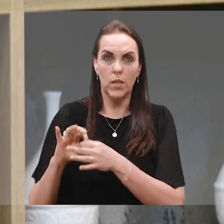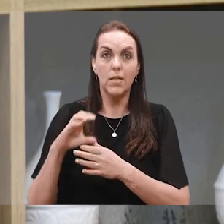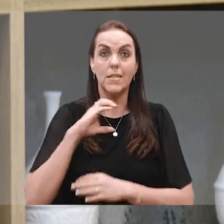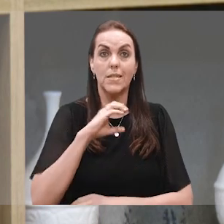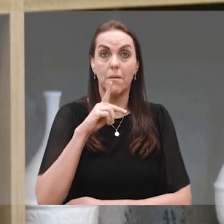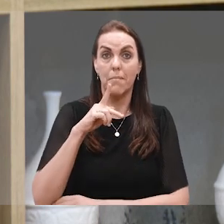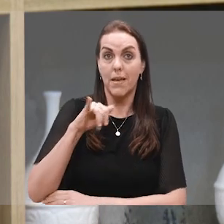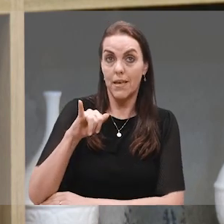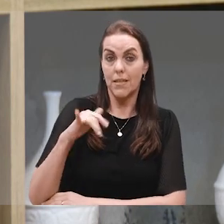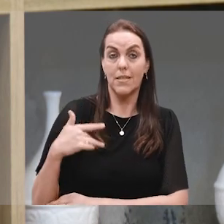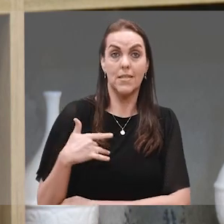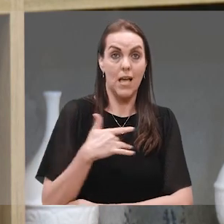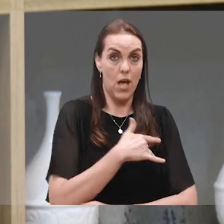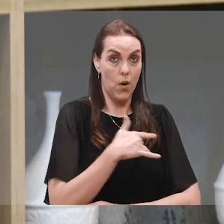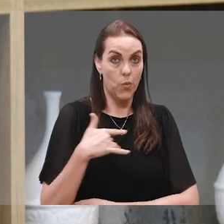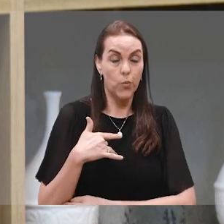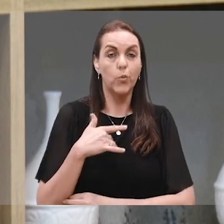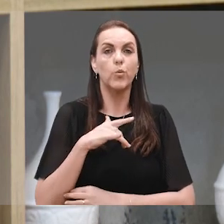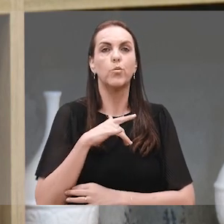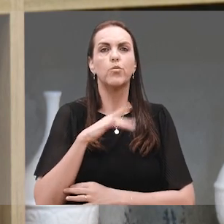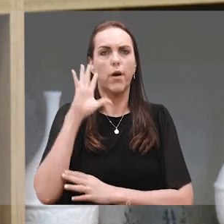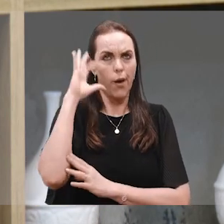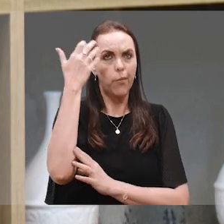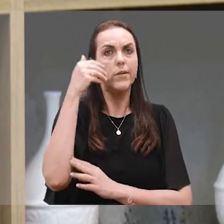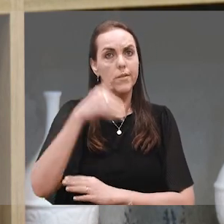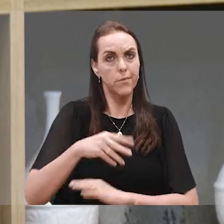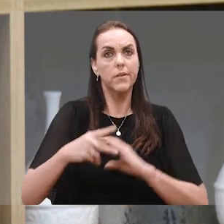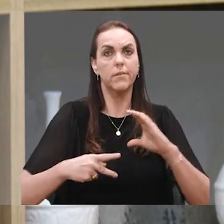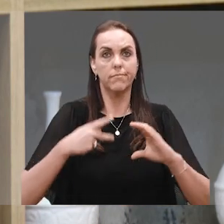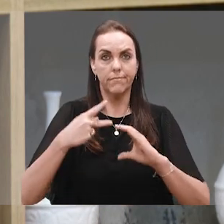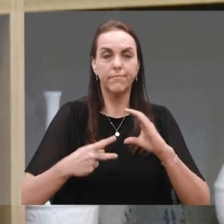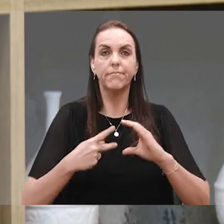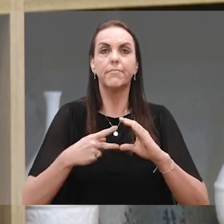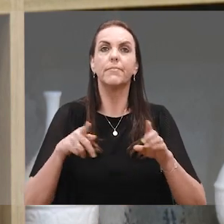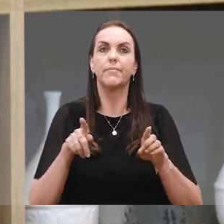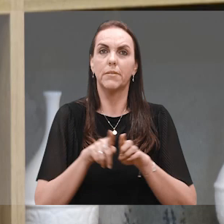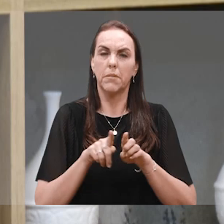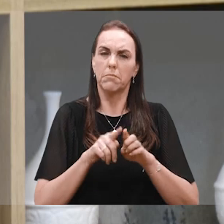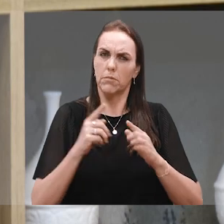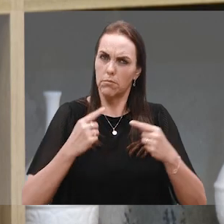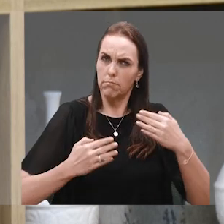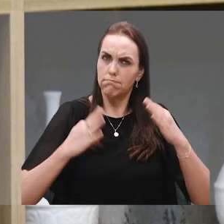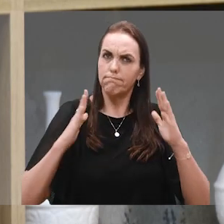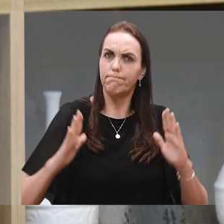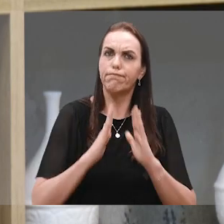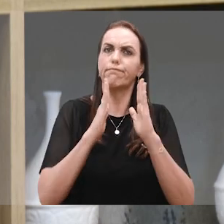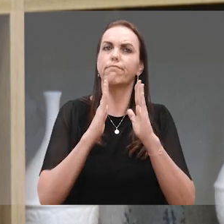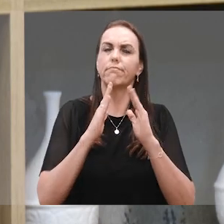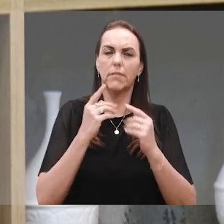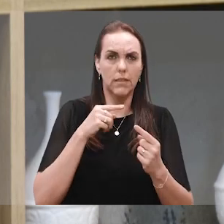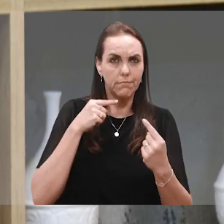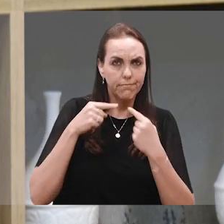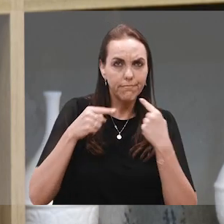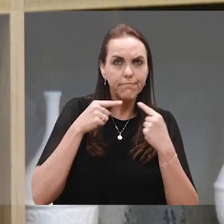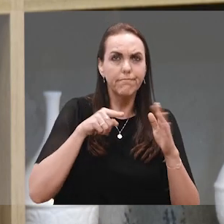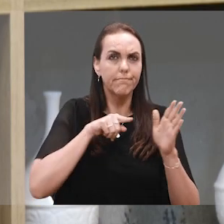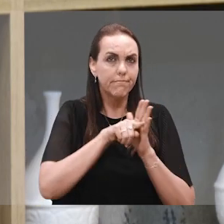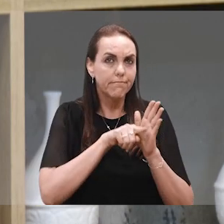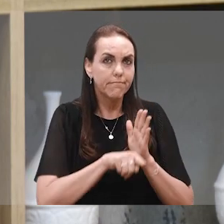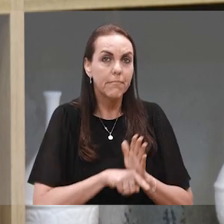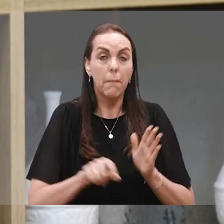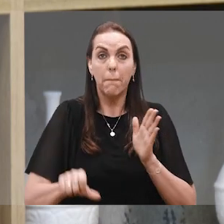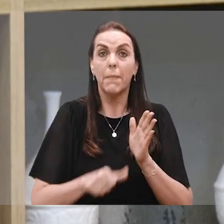contexto da CPI da saúde que funcionou aqui nesta casa, em tom combativo, questionador, tentando melhorar